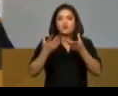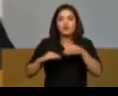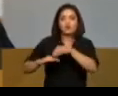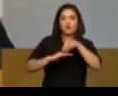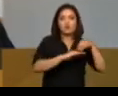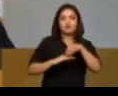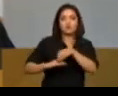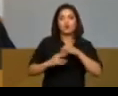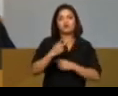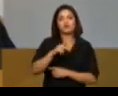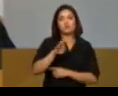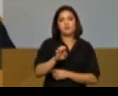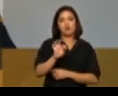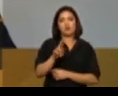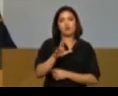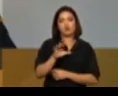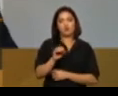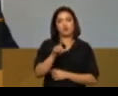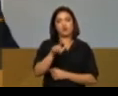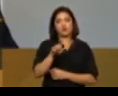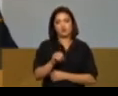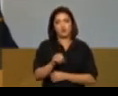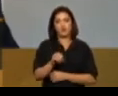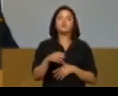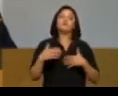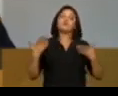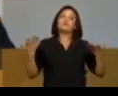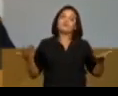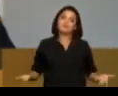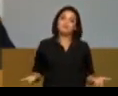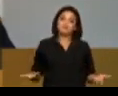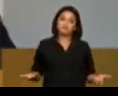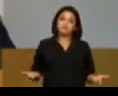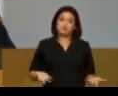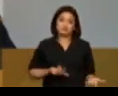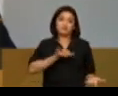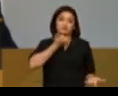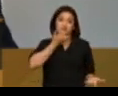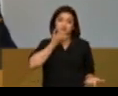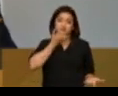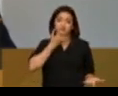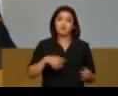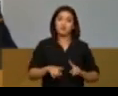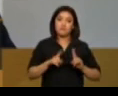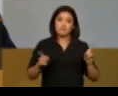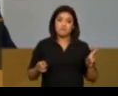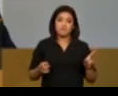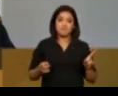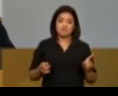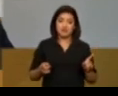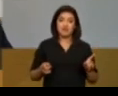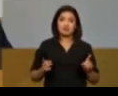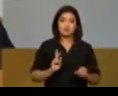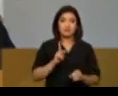do petróleo. Então, com todas as vênias, não se integra no objeto social